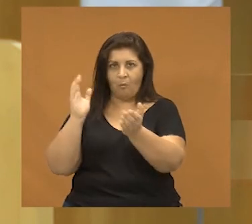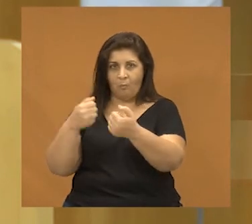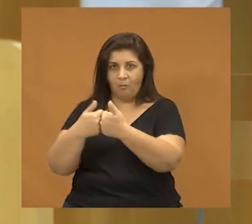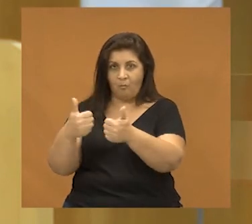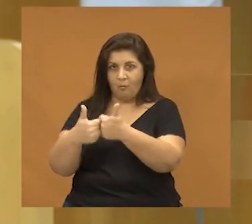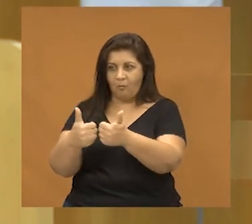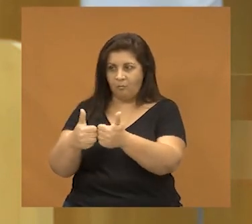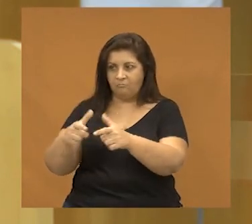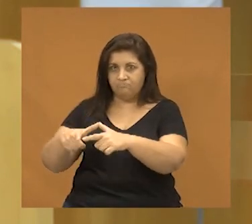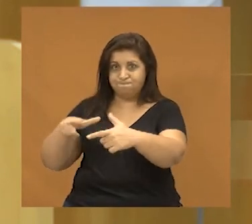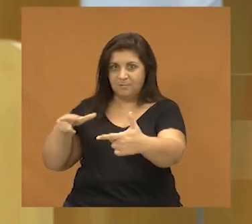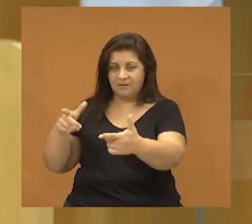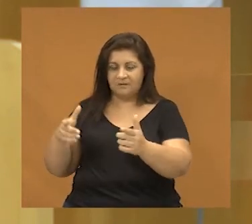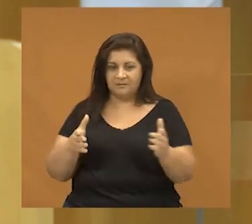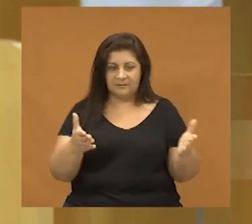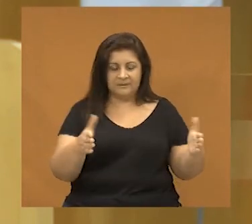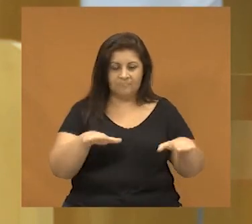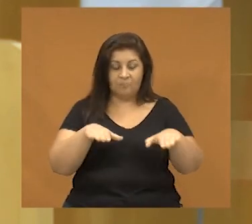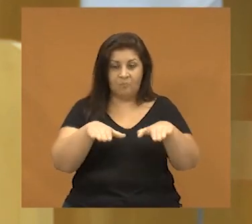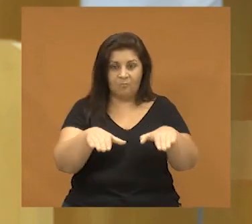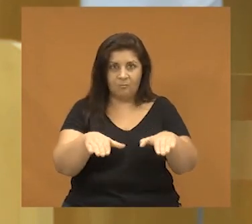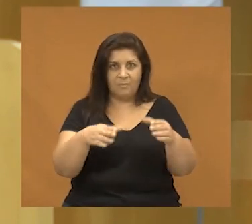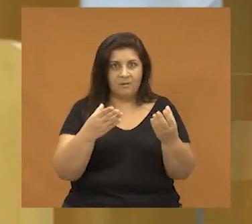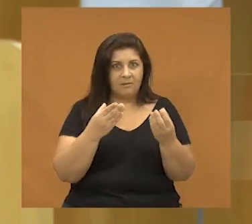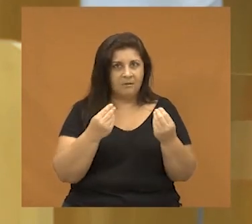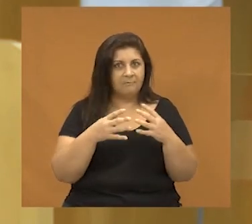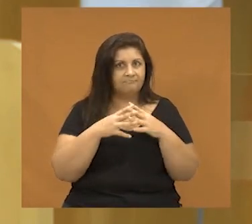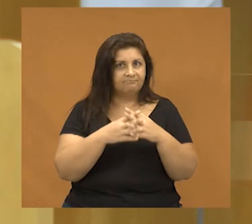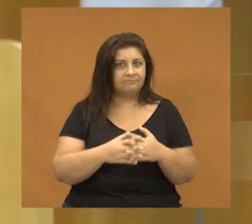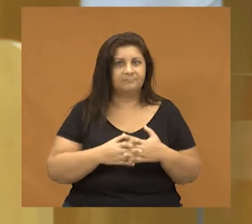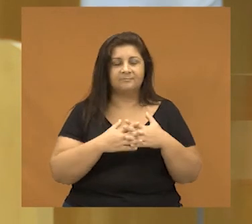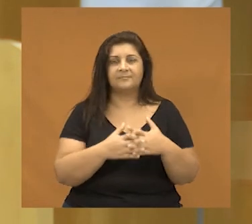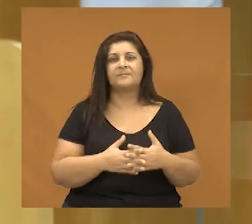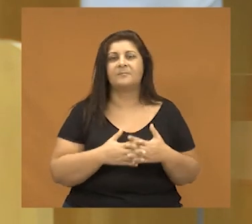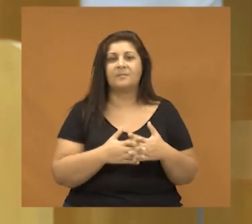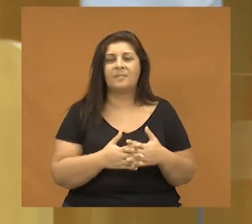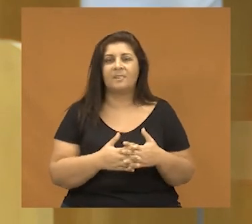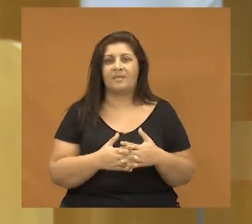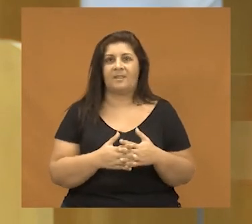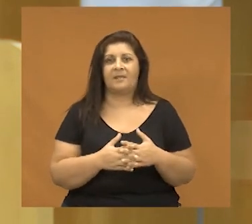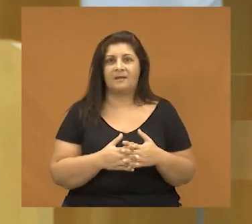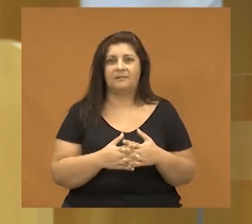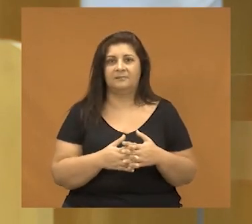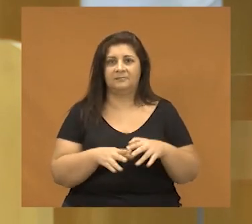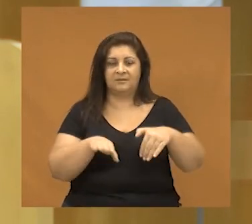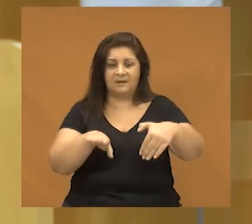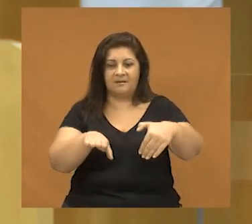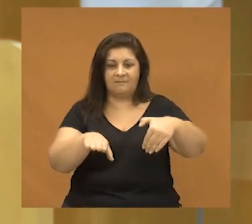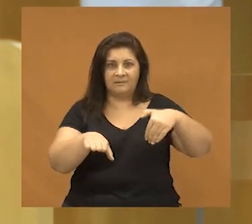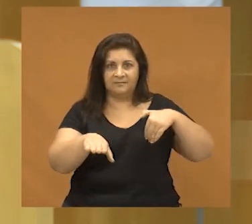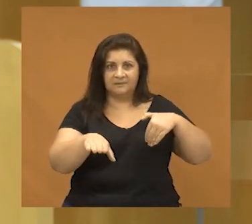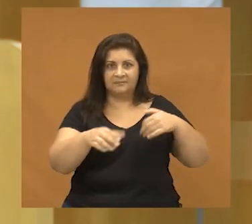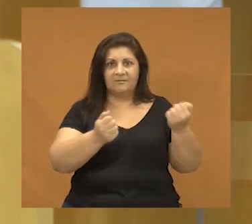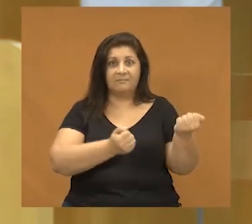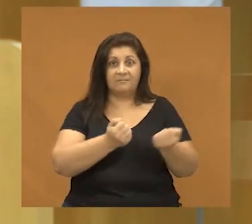carro teve que ceder espaço. Então, foi muito dificultoso nós tirarmos o carro da